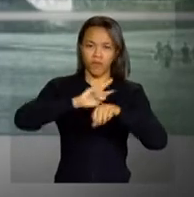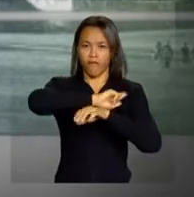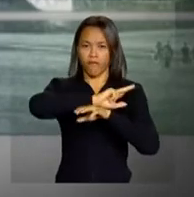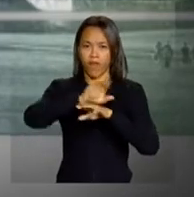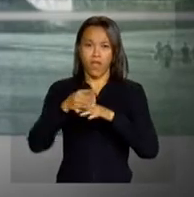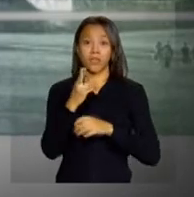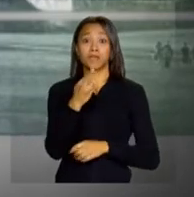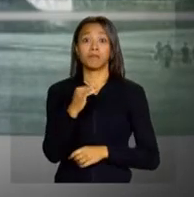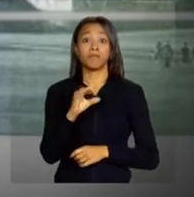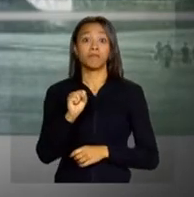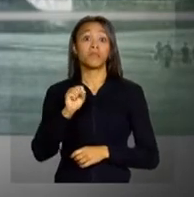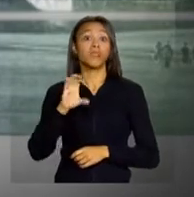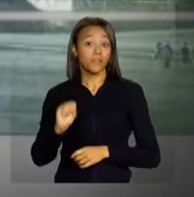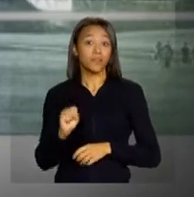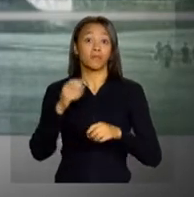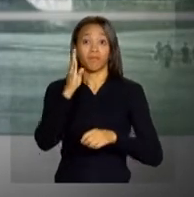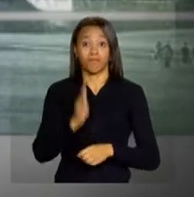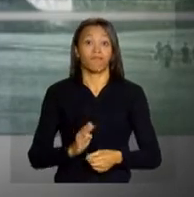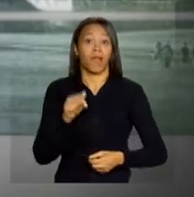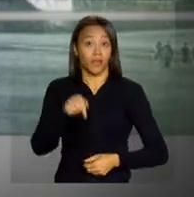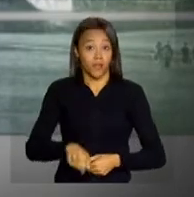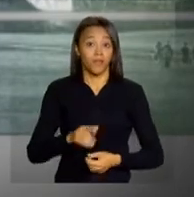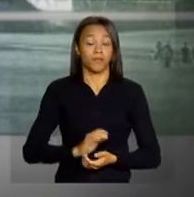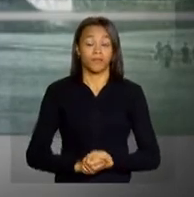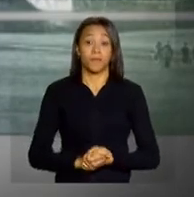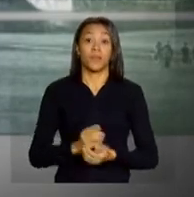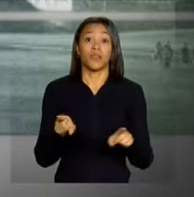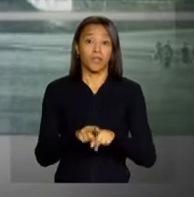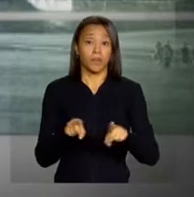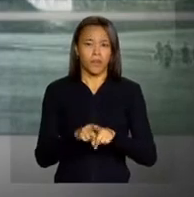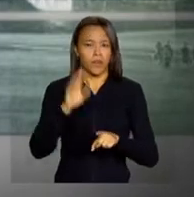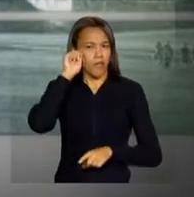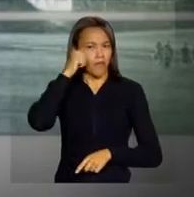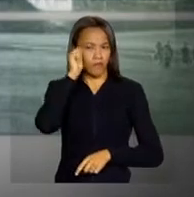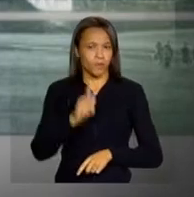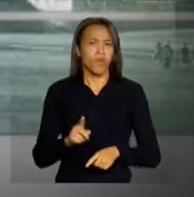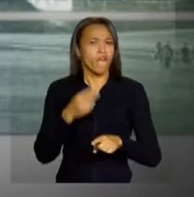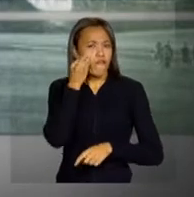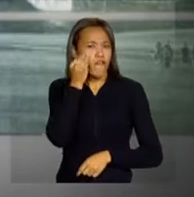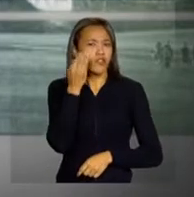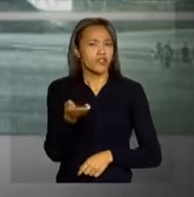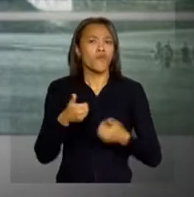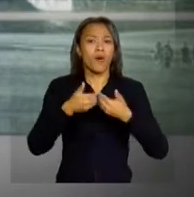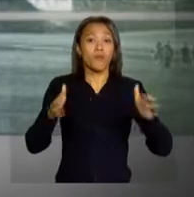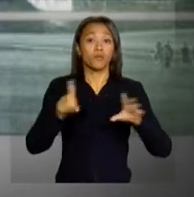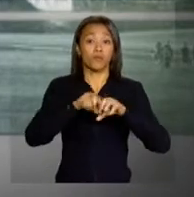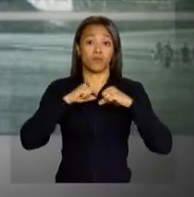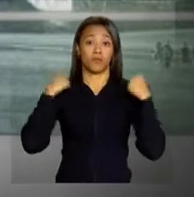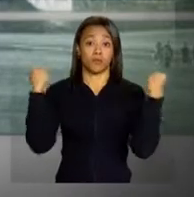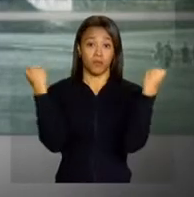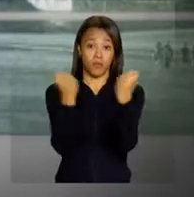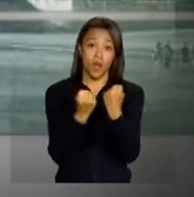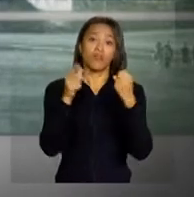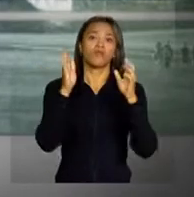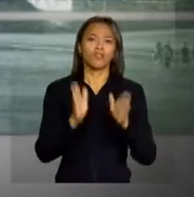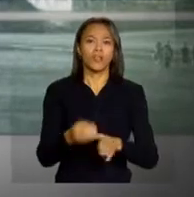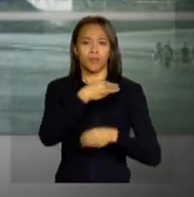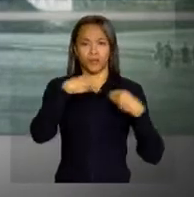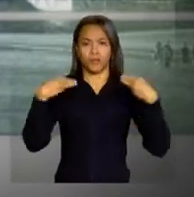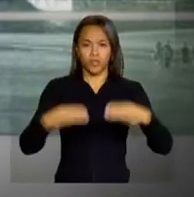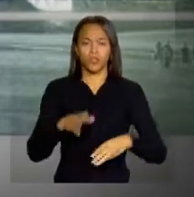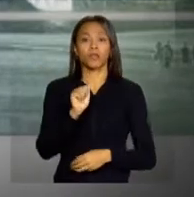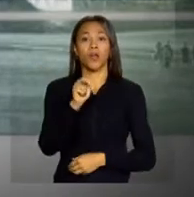os países brics Brasil Rússia índia China e África do Sul veja como foi a abertura do encontro feita pelo